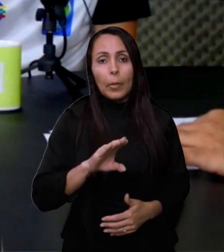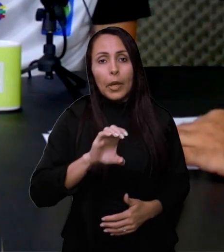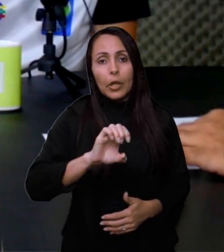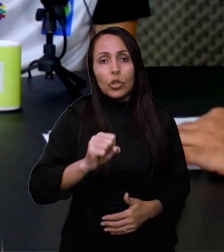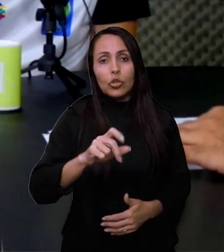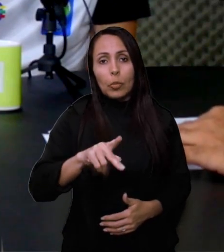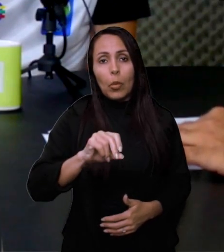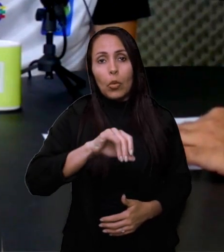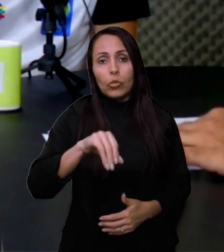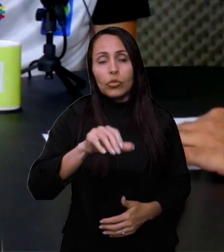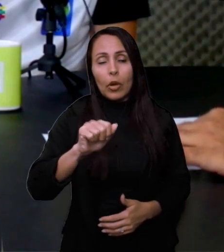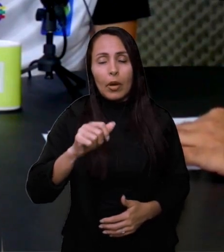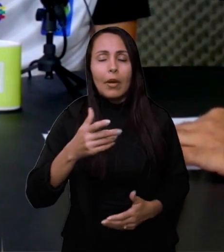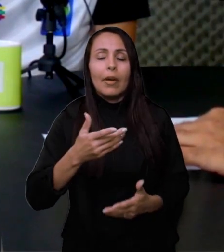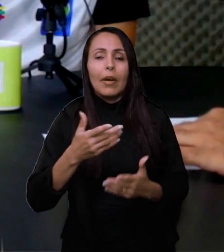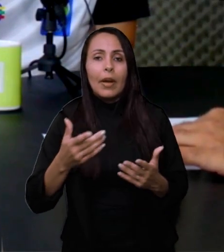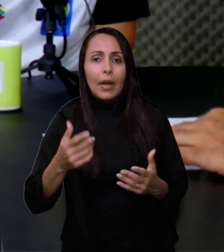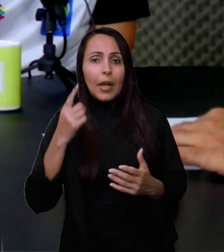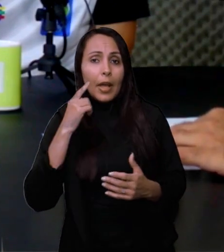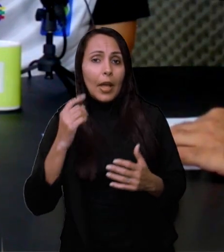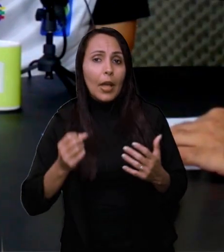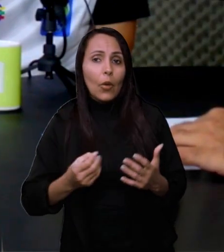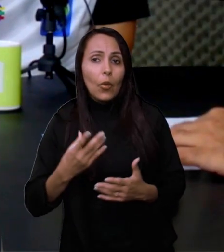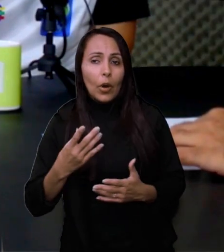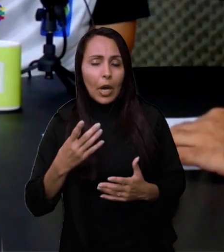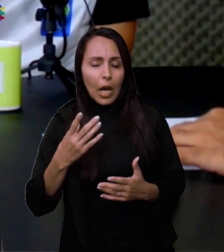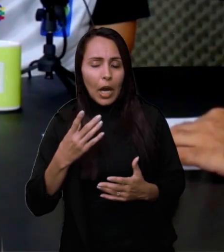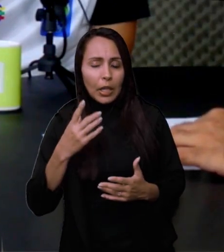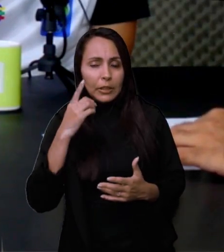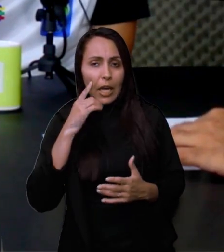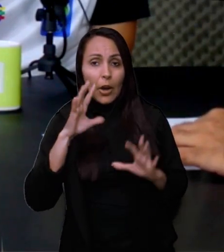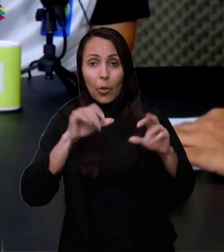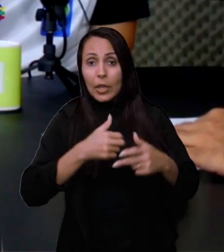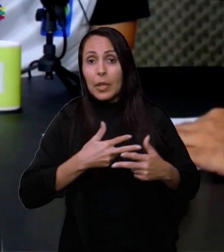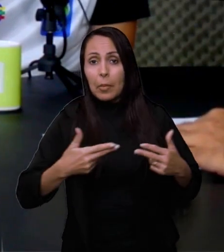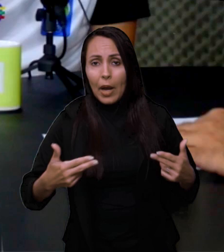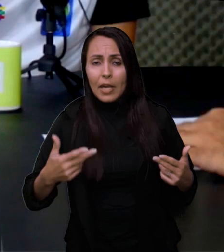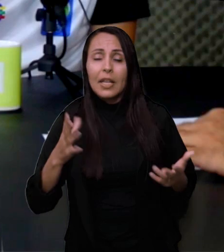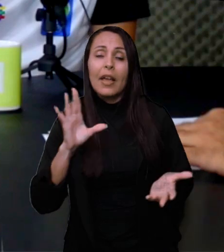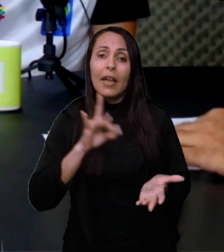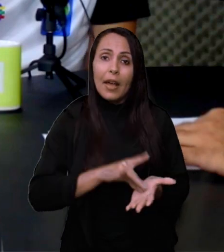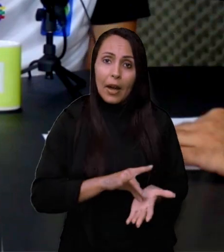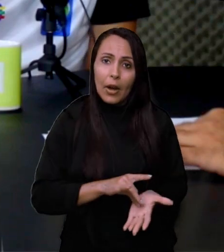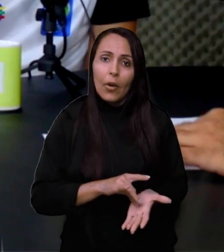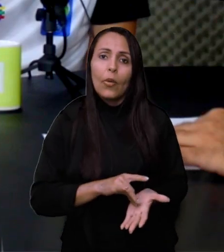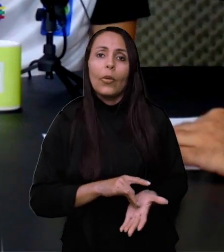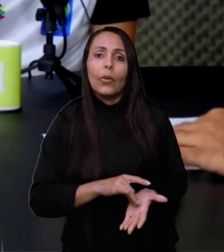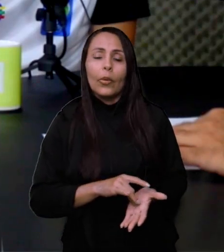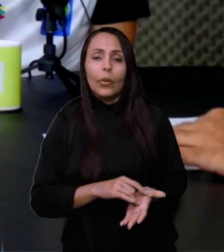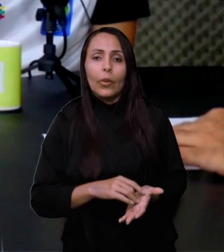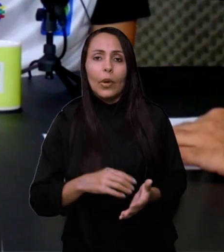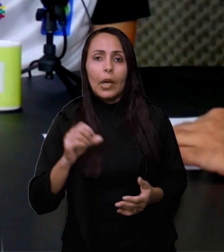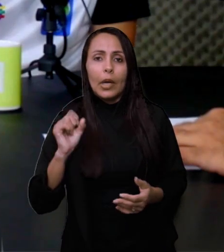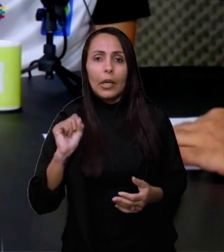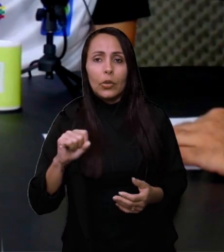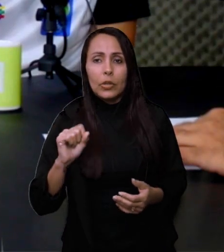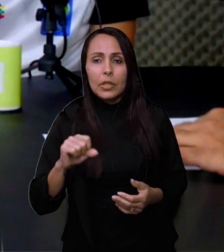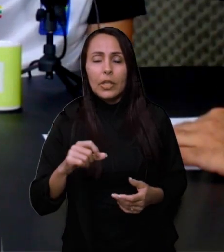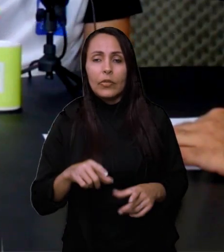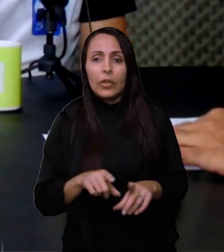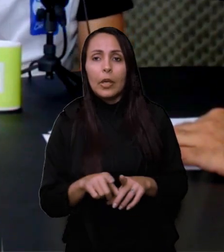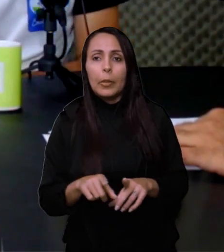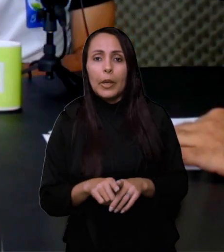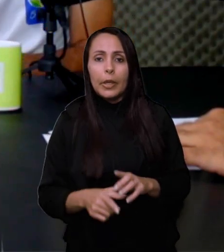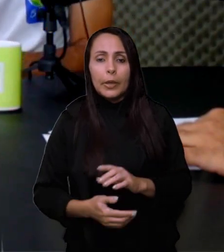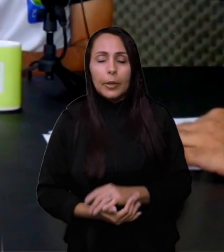Ah, Então, que a maior parte massa! da fauna que tem ali é real. Inclusive o Sandro Plankton, né? Que é o